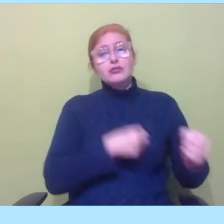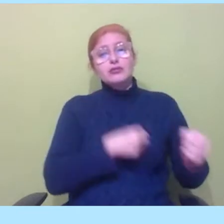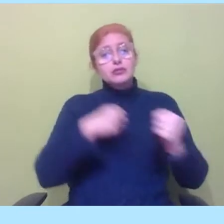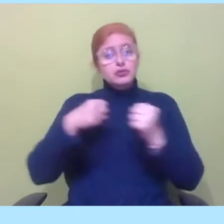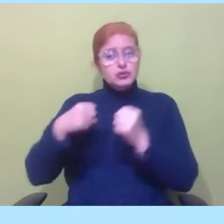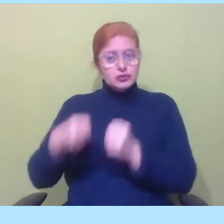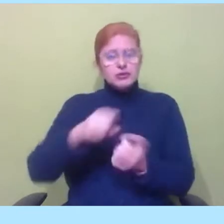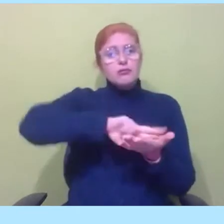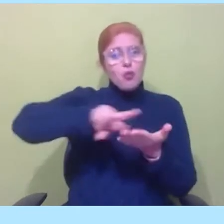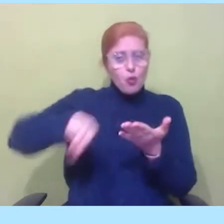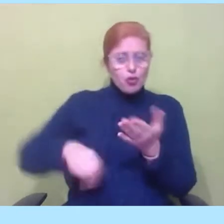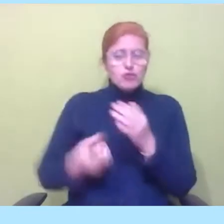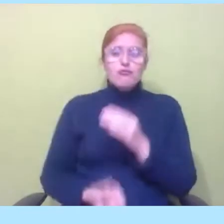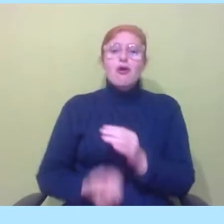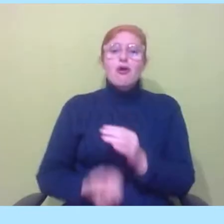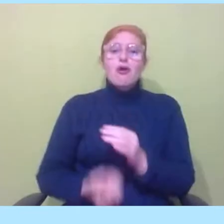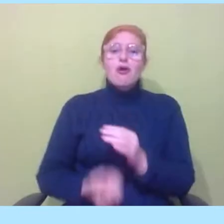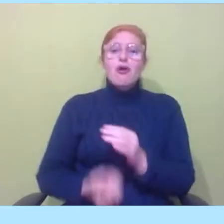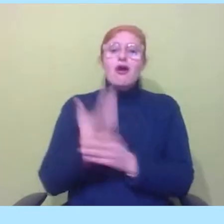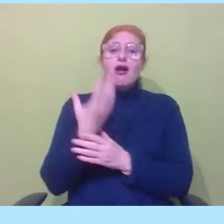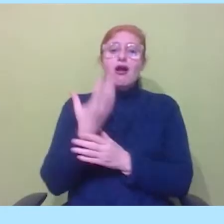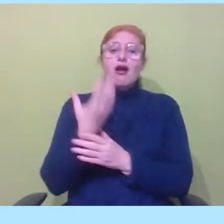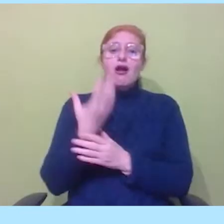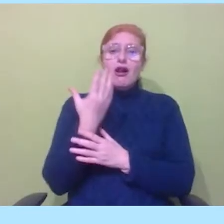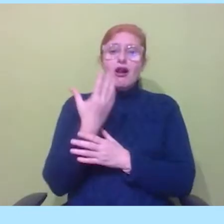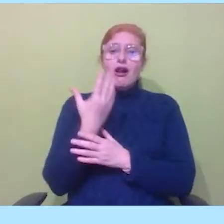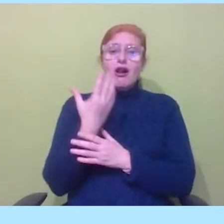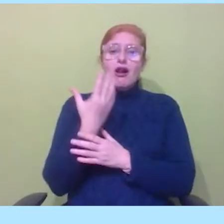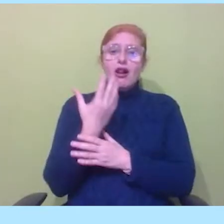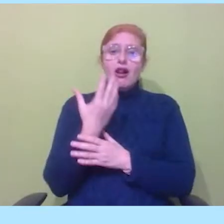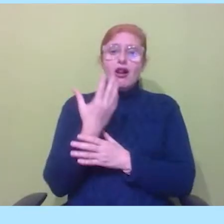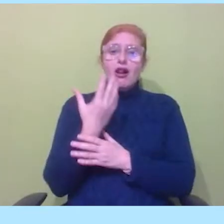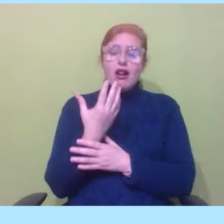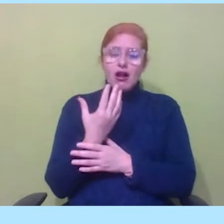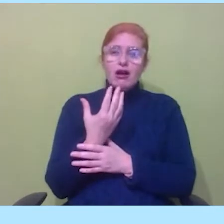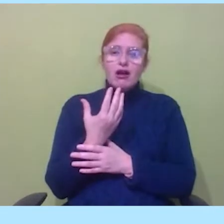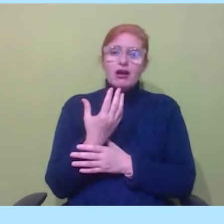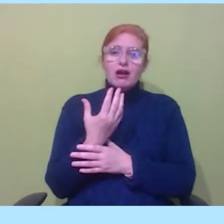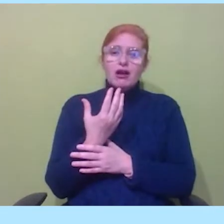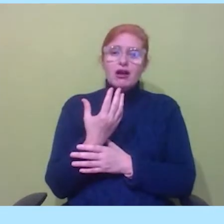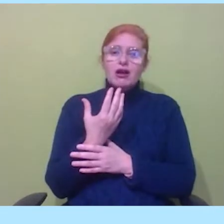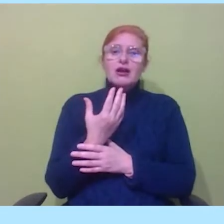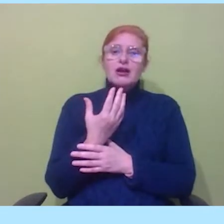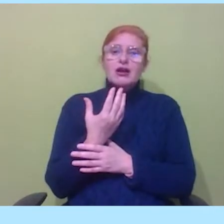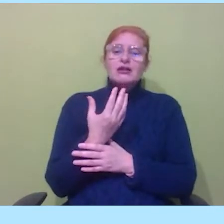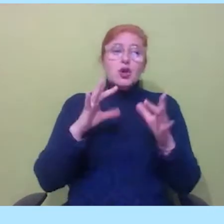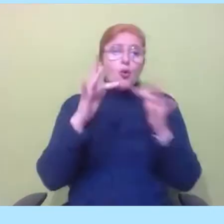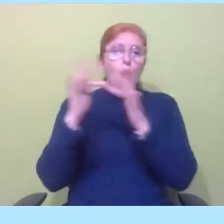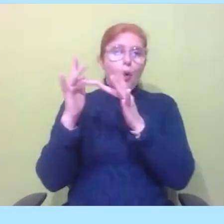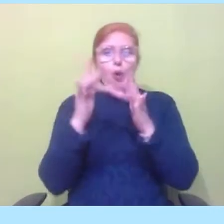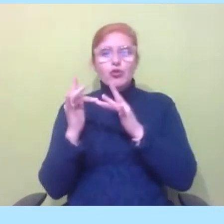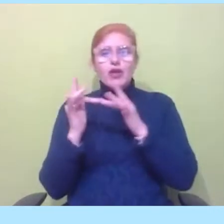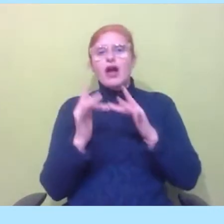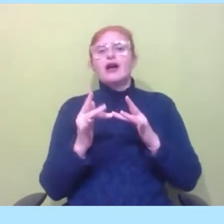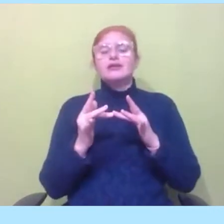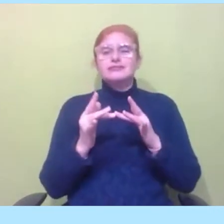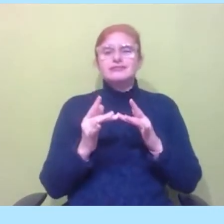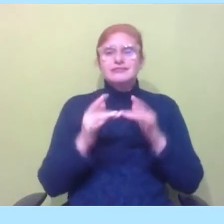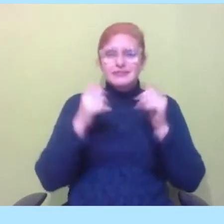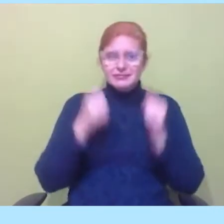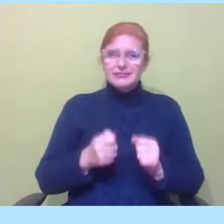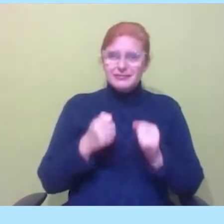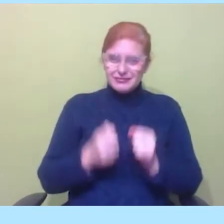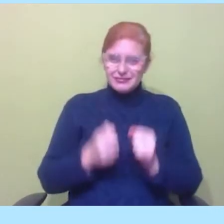Criar essas redes onde a gente pode se estruturar com diversos conhecimentos e com